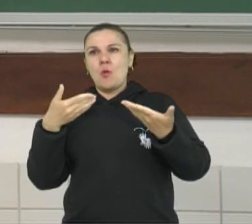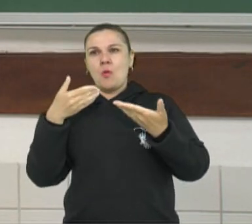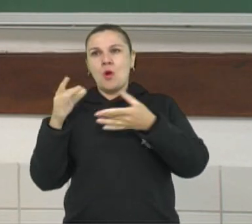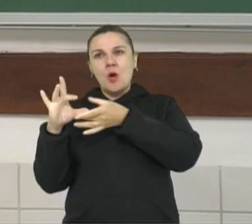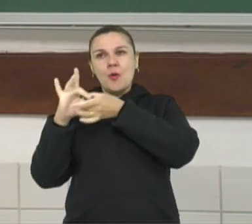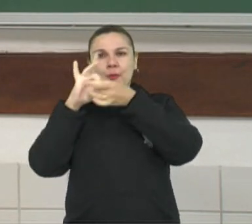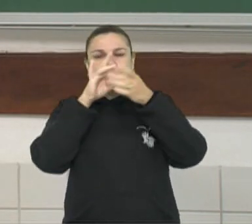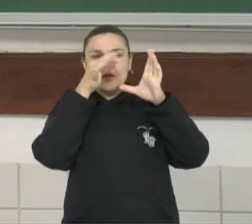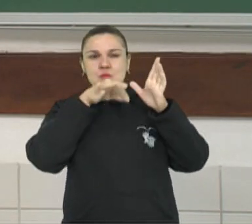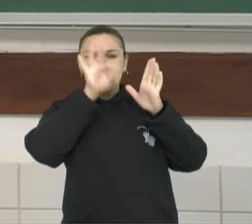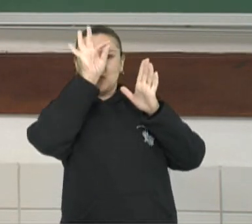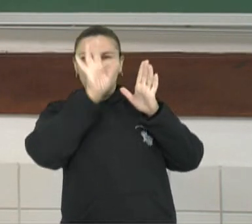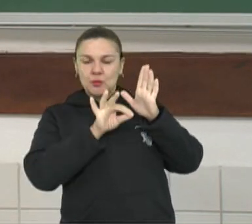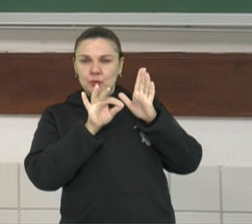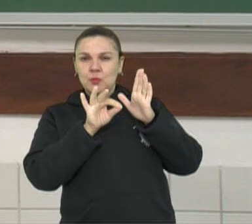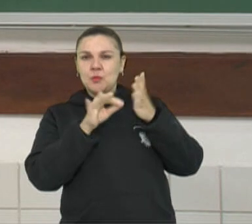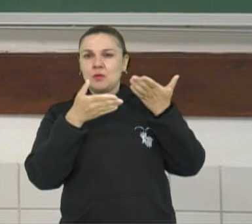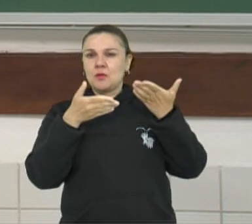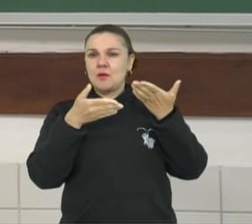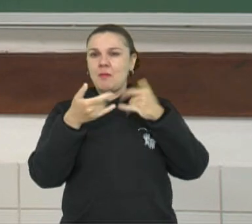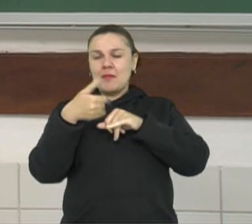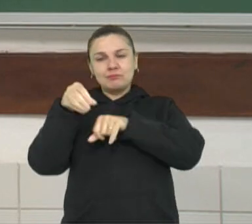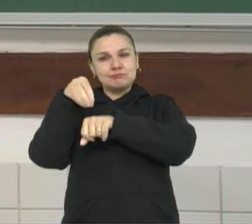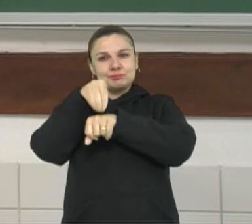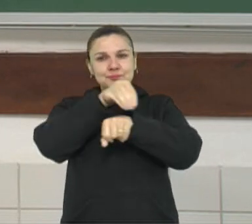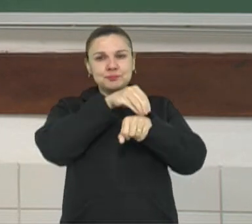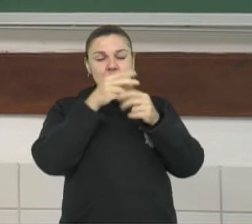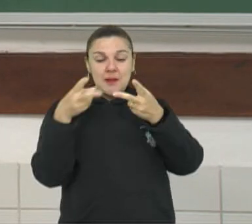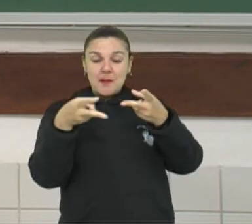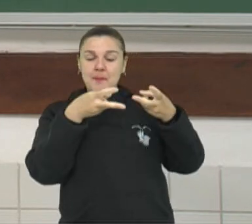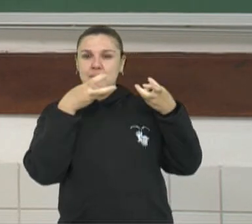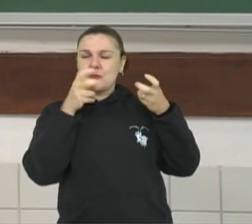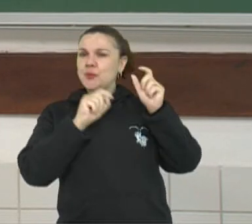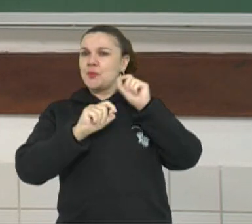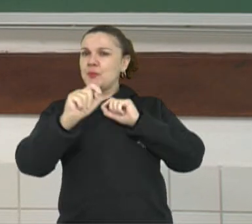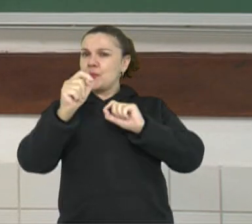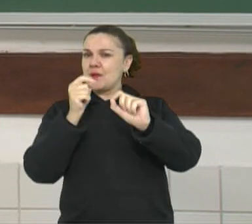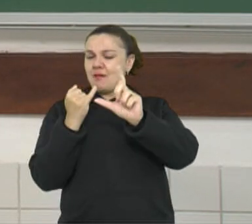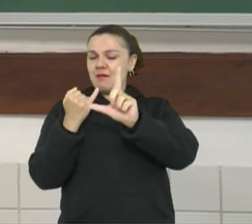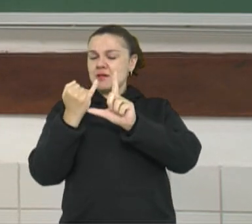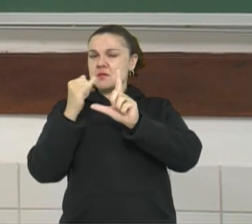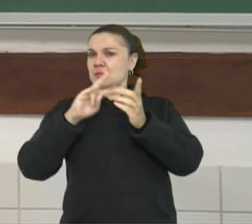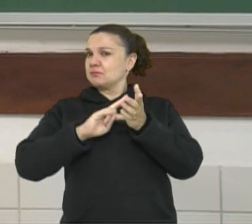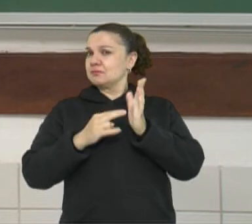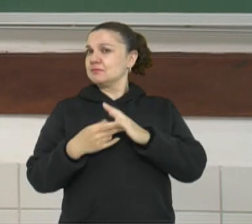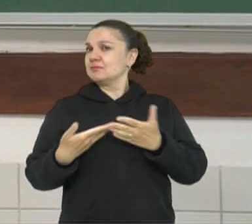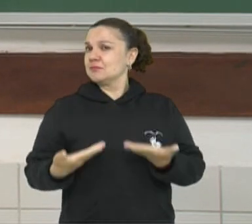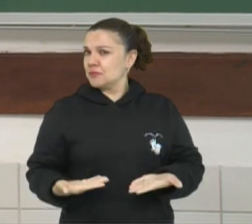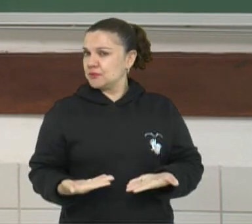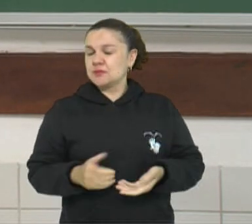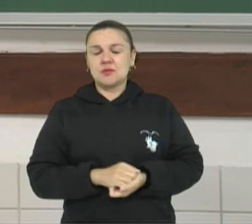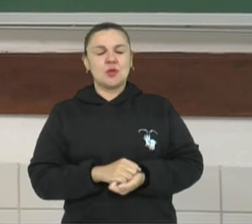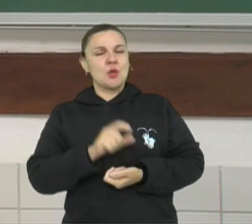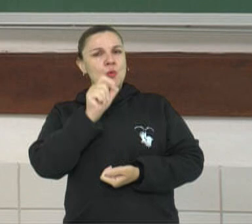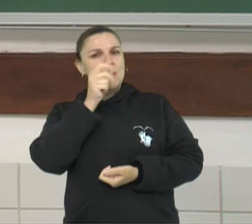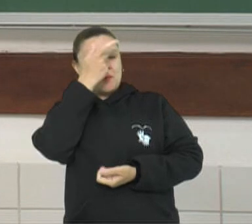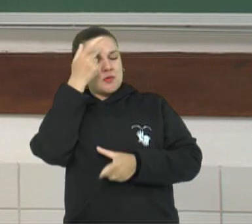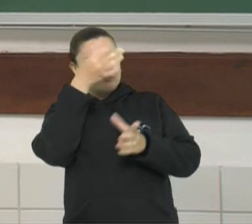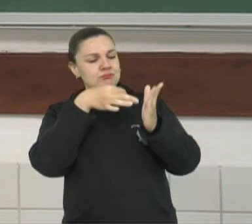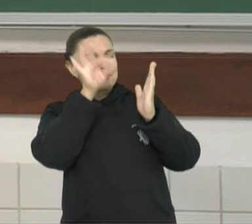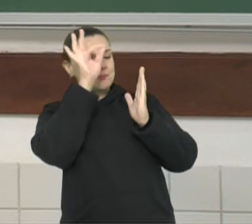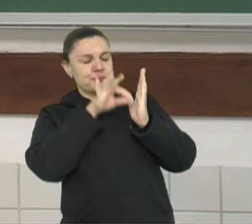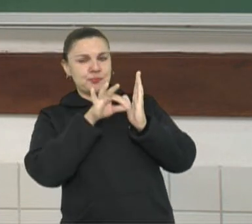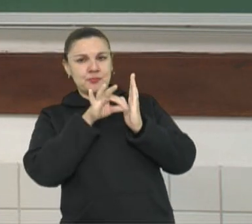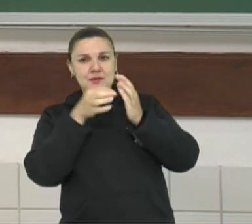de produção, você precisa olhar dicas ali e perceber o que essa imagem representa. O que o pintor, o que ele